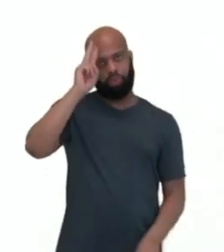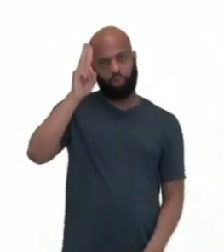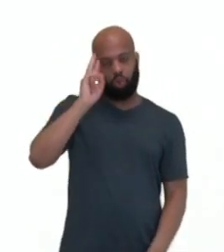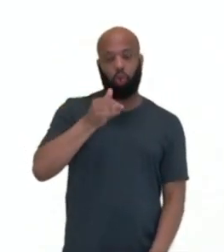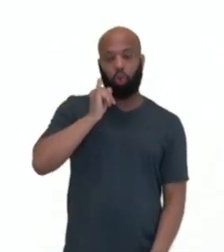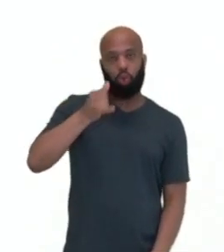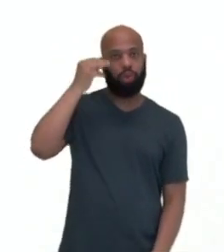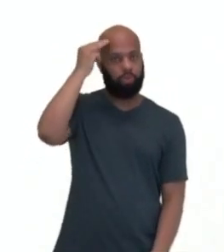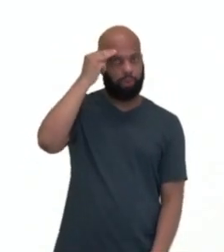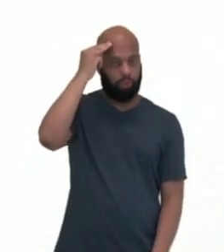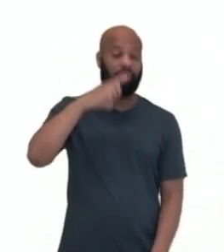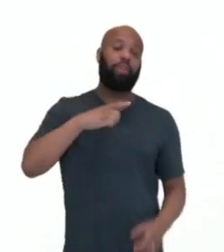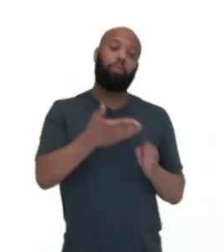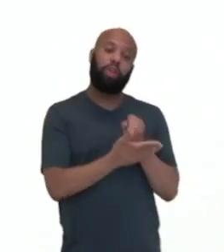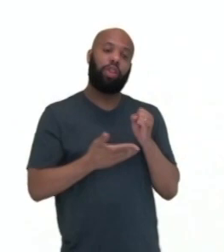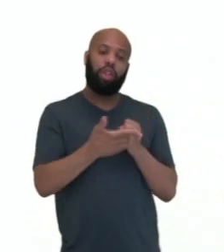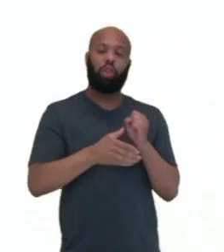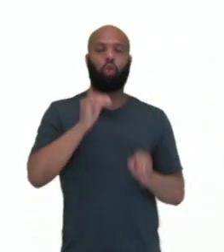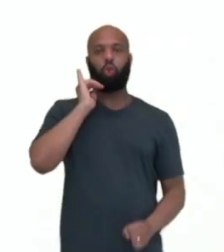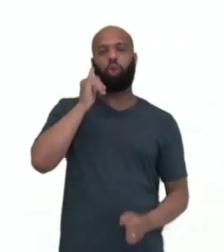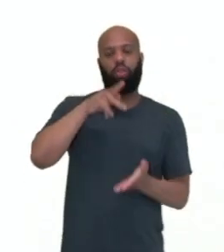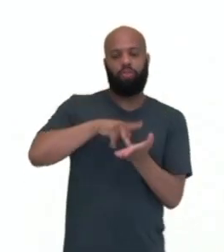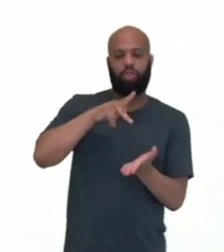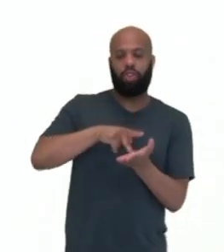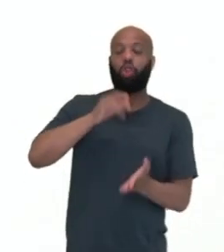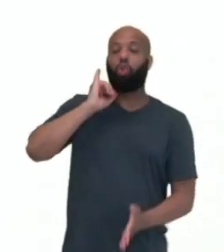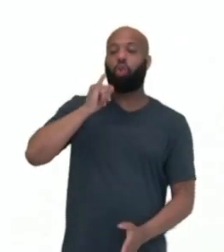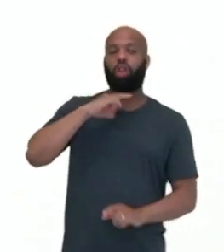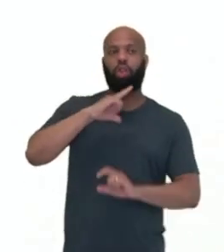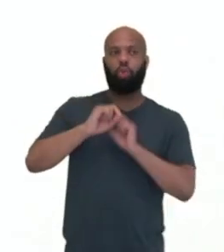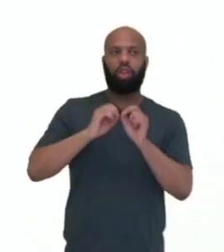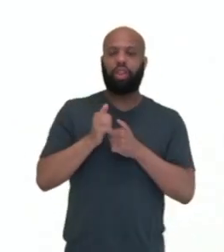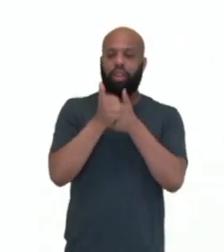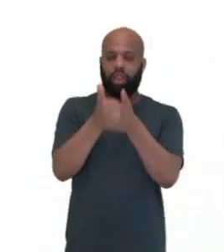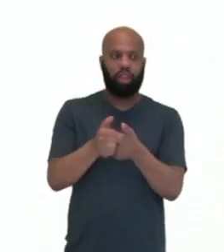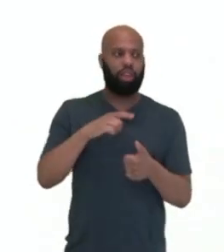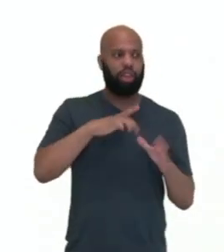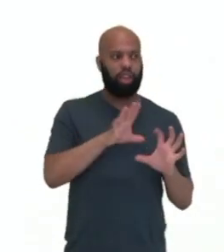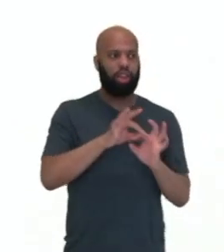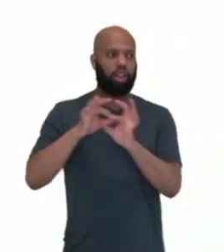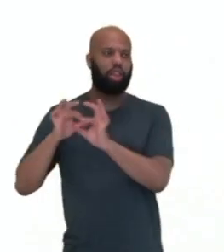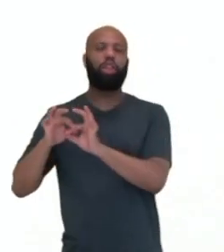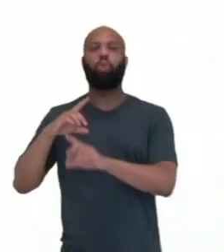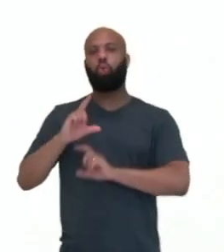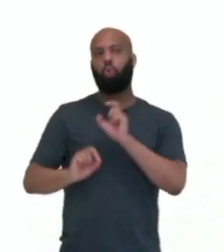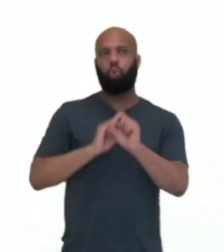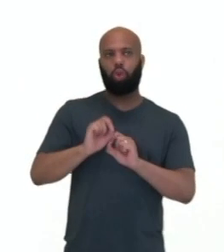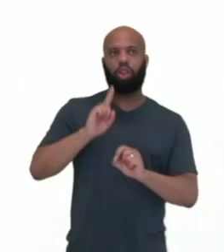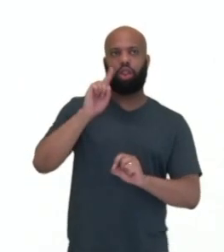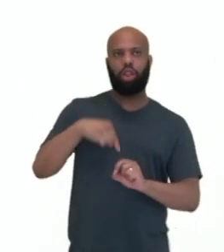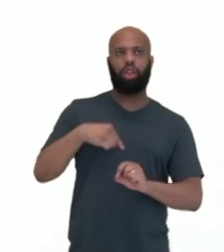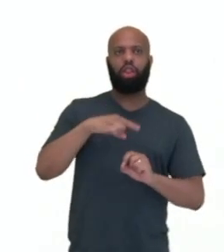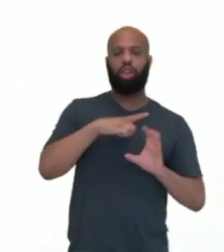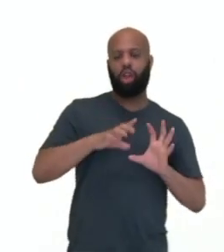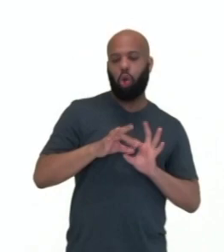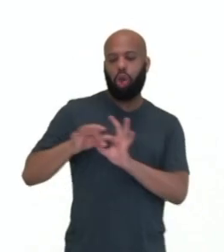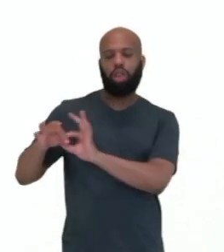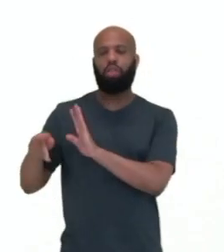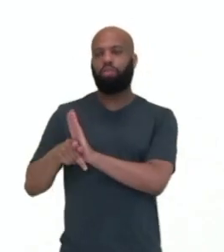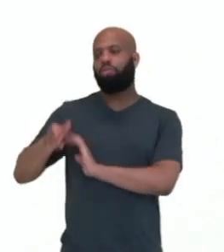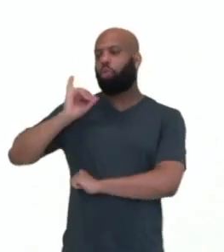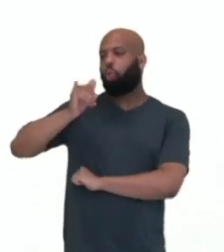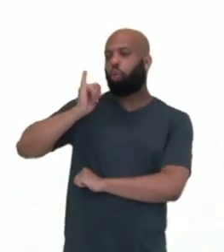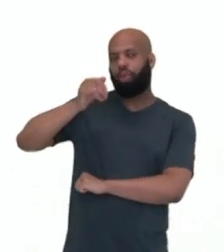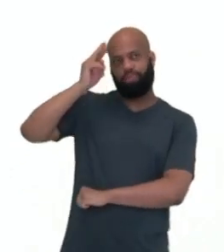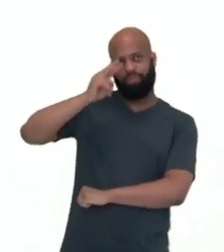base em fatos reais, a narrativa deve seguir o quê? Uma coerência interna, ou seja, um nexo entre os fatos